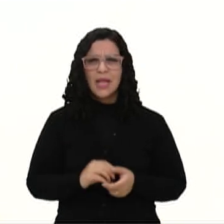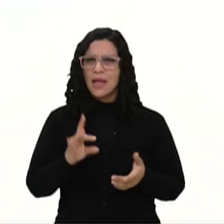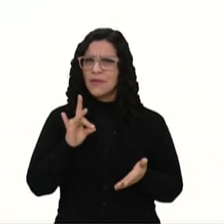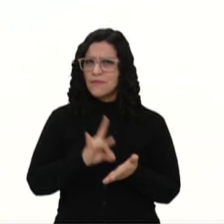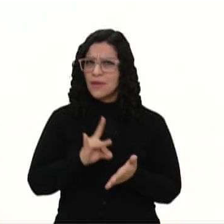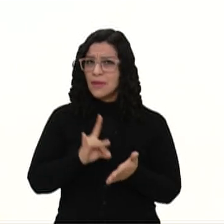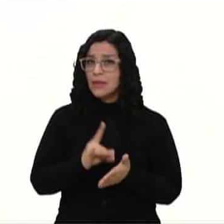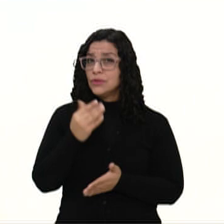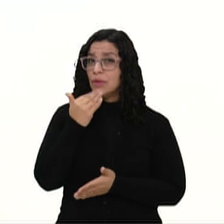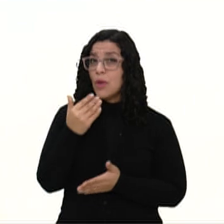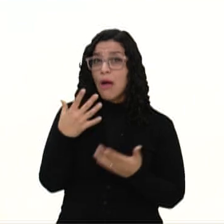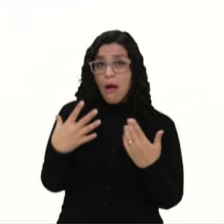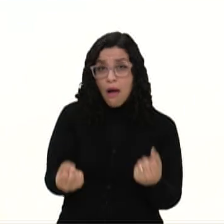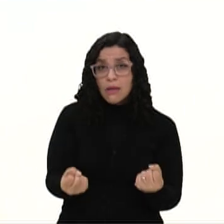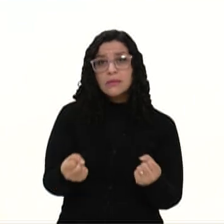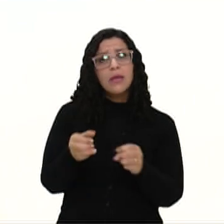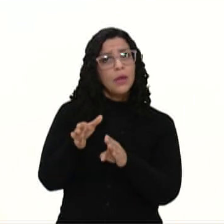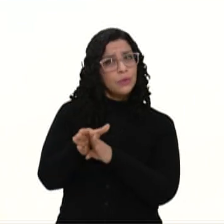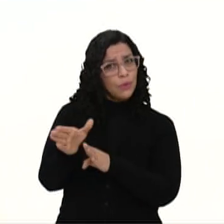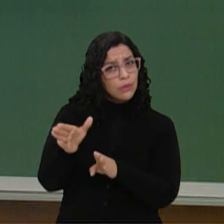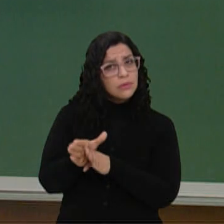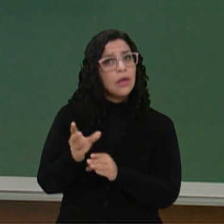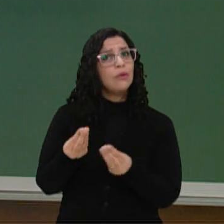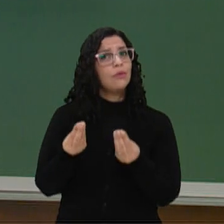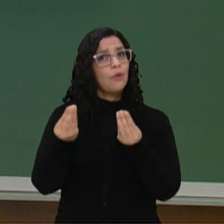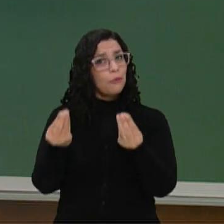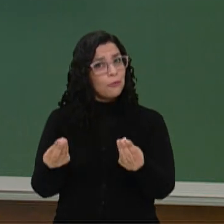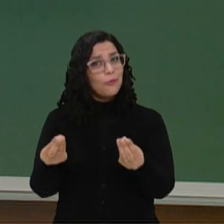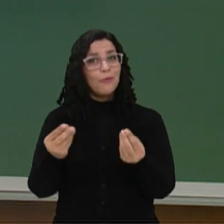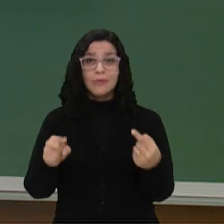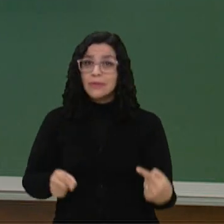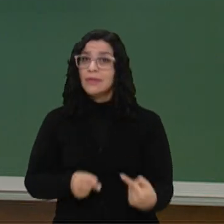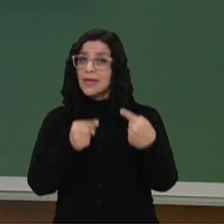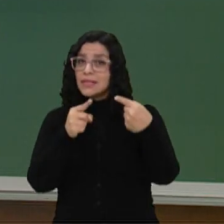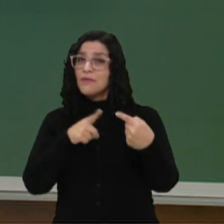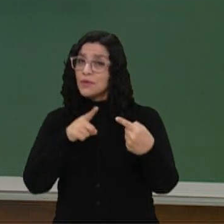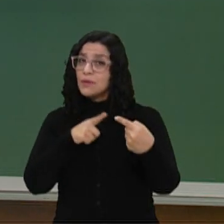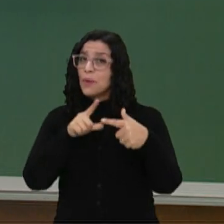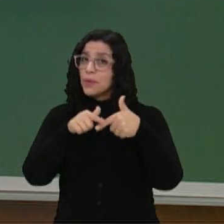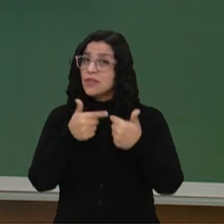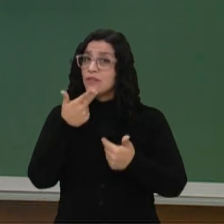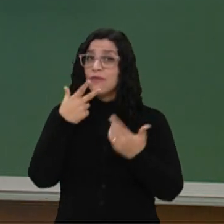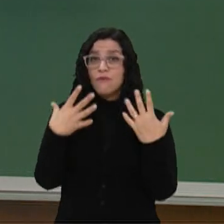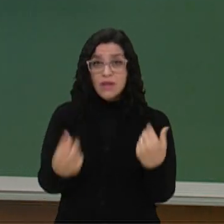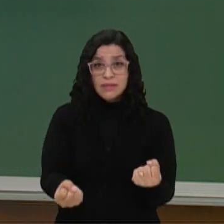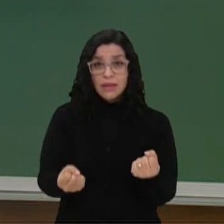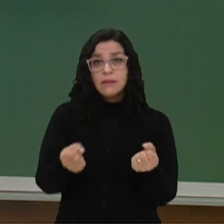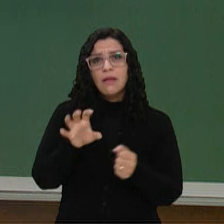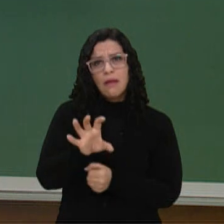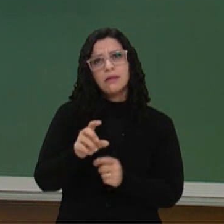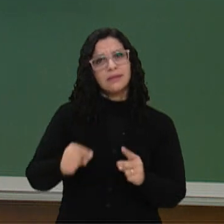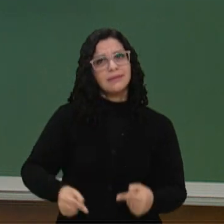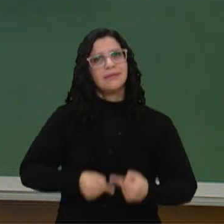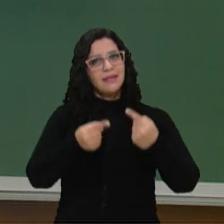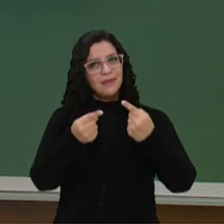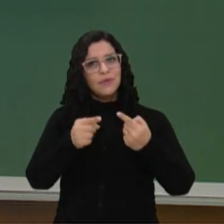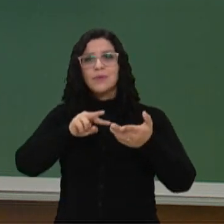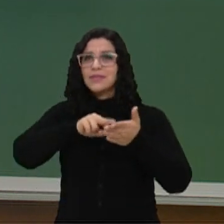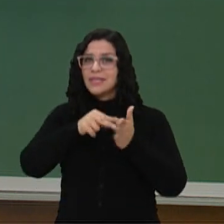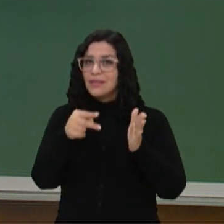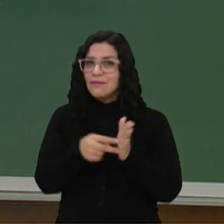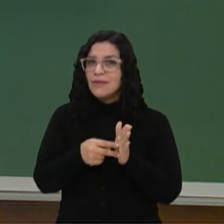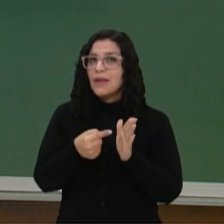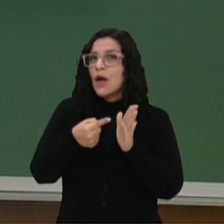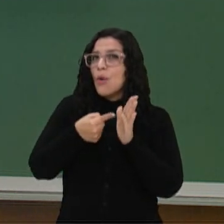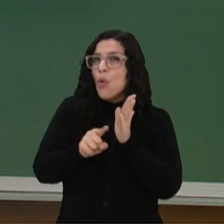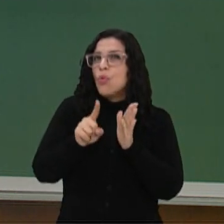Realmente, esse é o pedido. Ela lança alguns conselhos, lança alguns desafios e, quando ela cita aceite só mais este, ela se refere a um